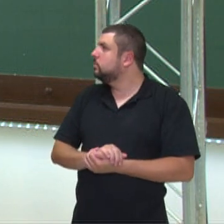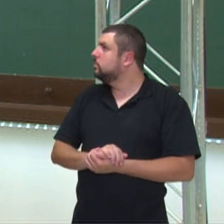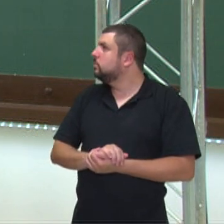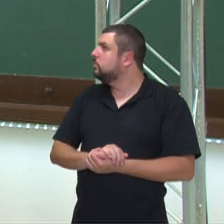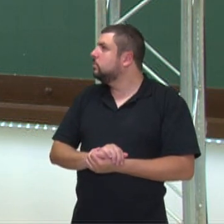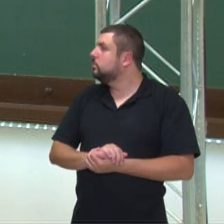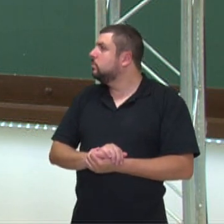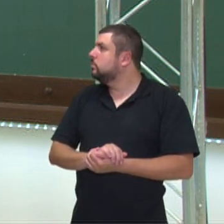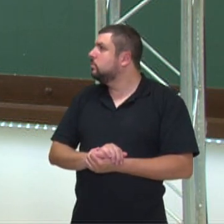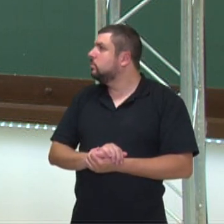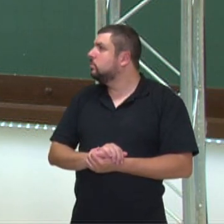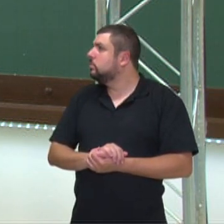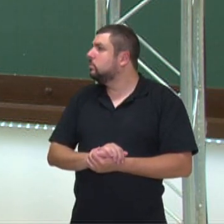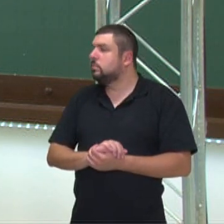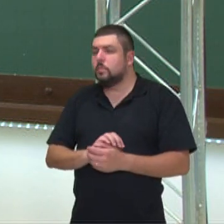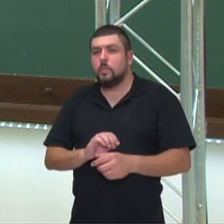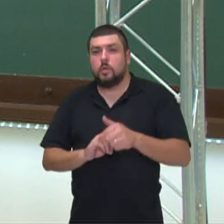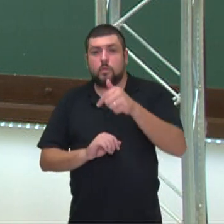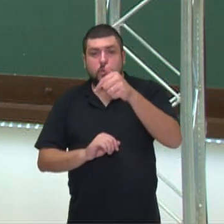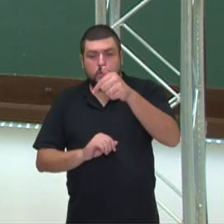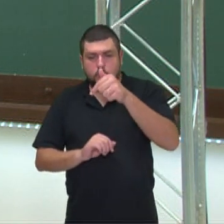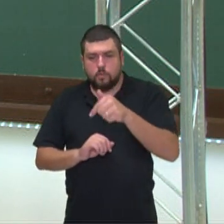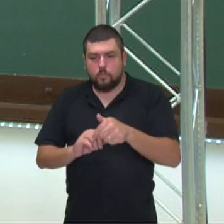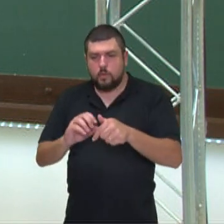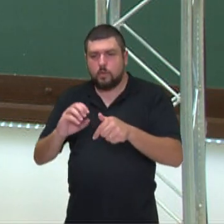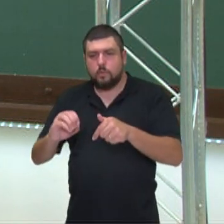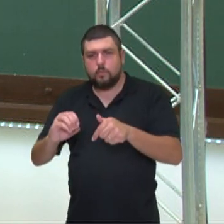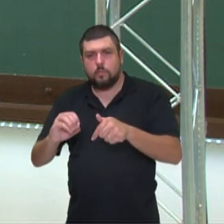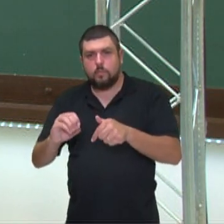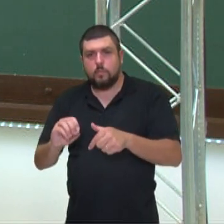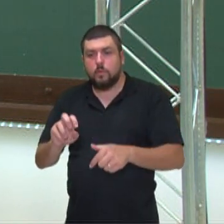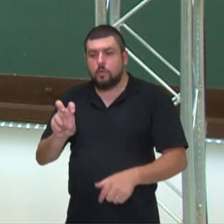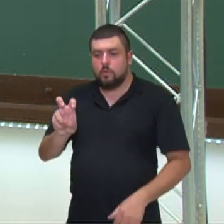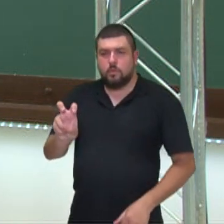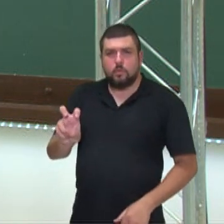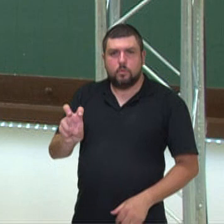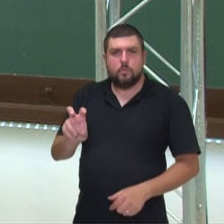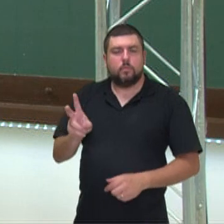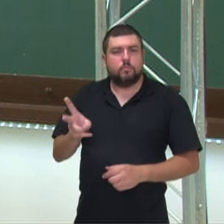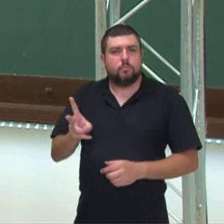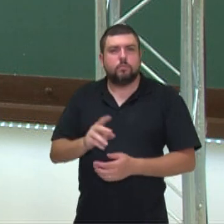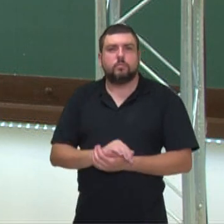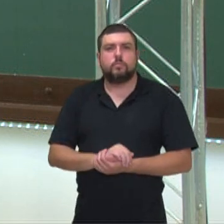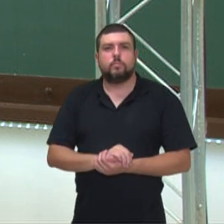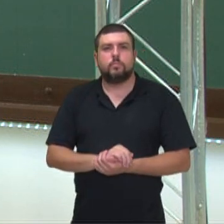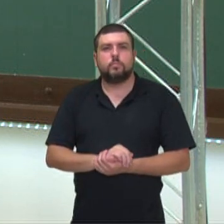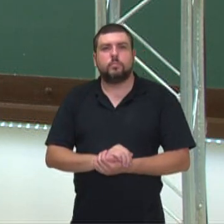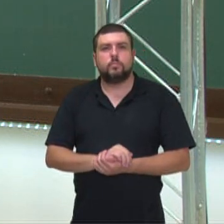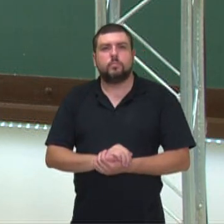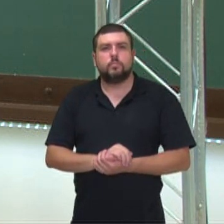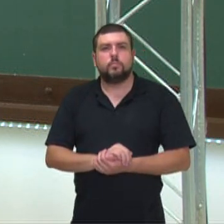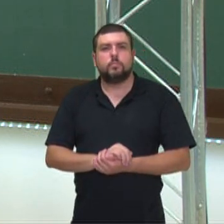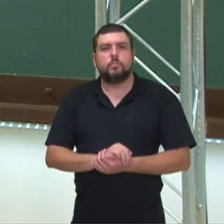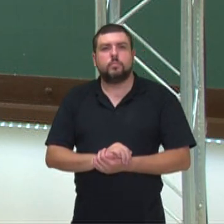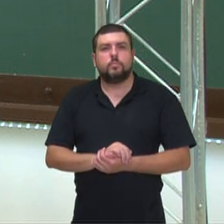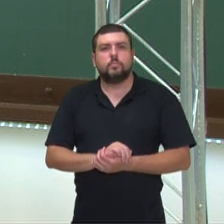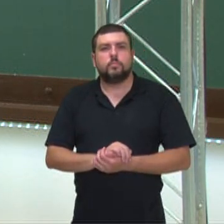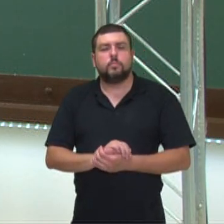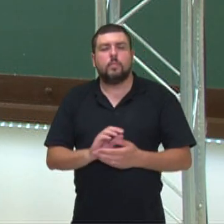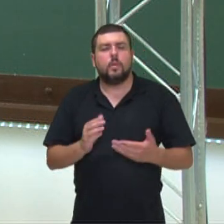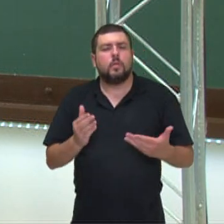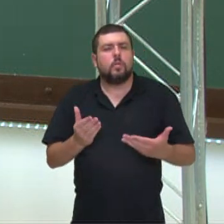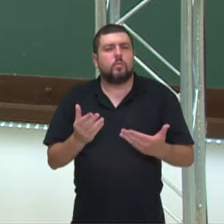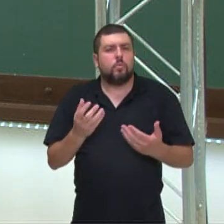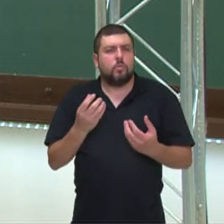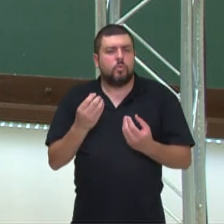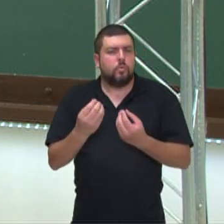O 70, o 7, né? Eu li como 70 e o 5 eu li como 5. Então tá aqui. Agora como é que eu faço? Eu